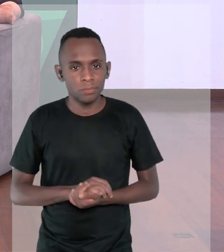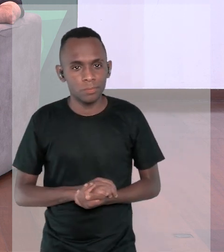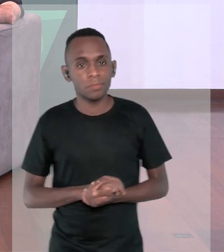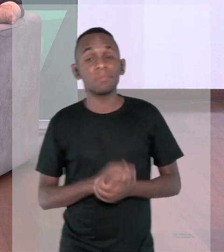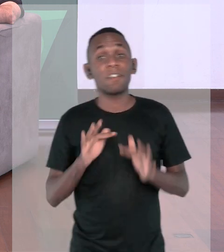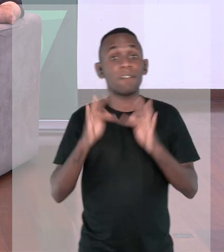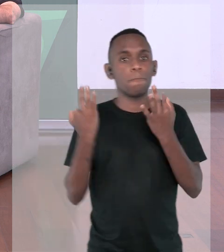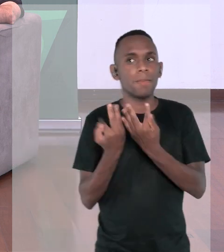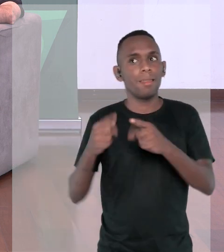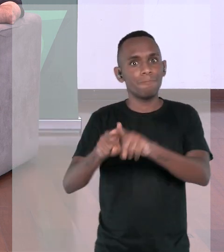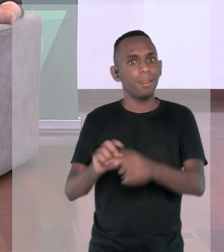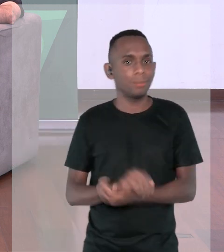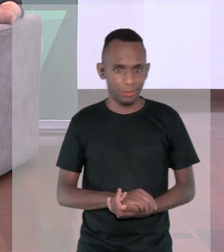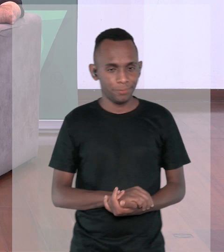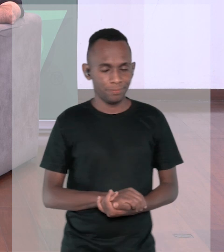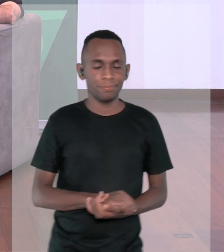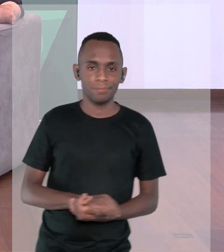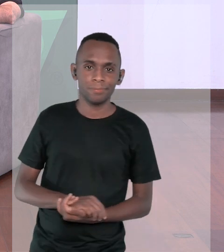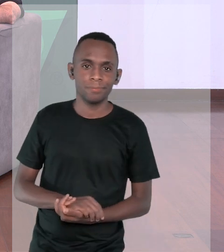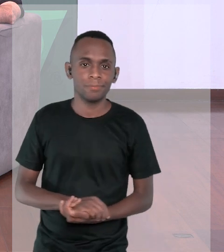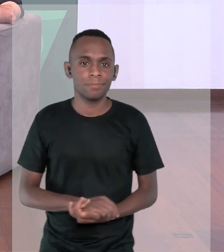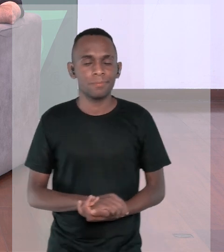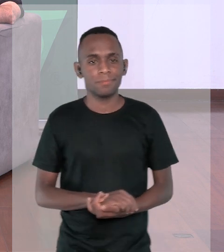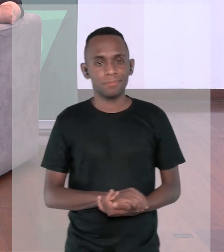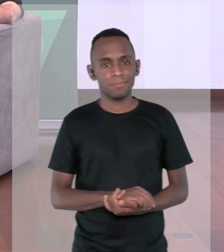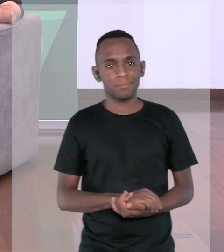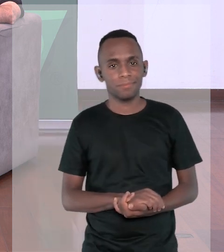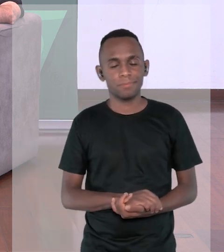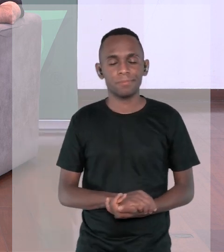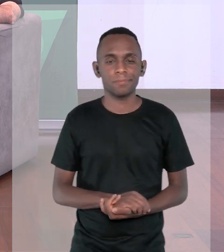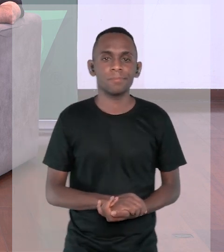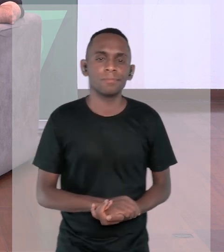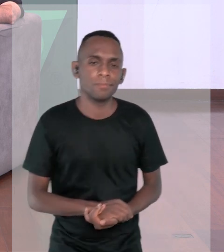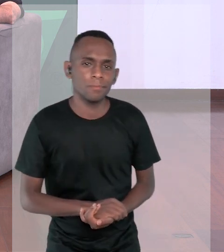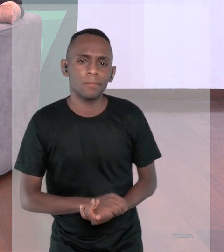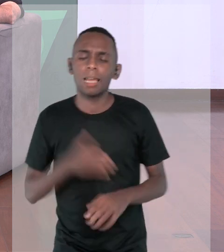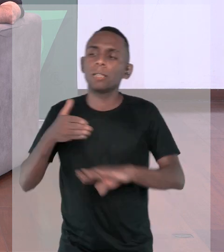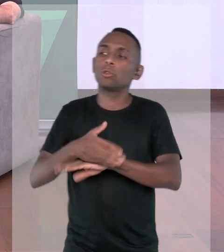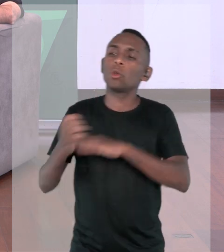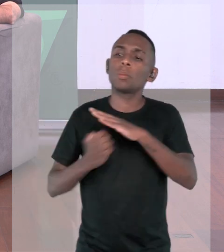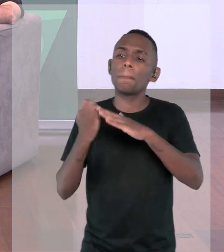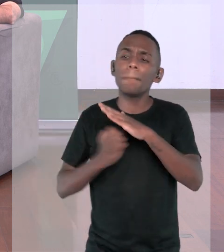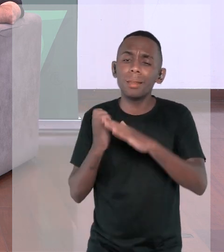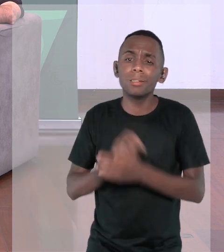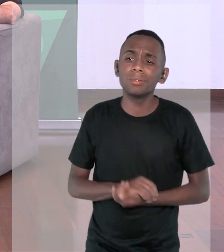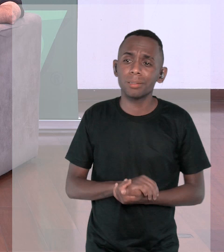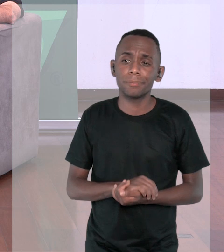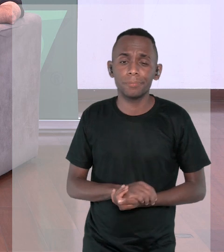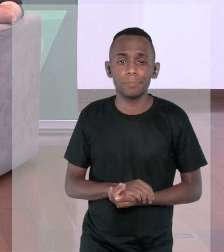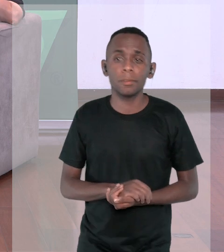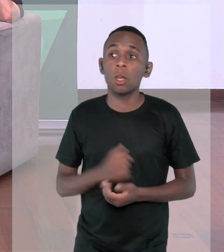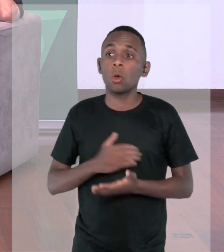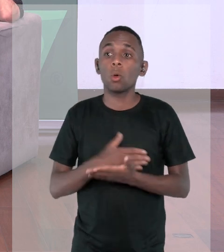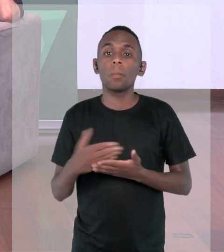Sócios, família, é a família. É a família. Uma vez a gente entrou numa empresa onde